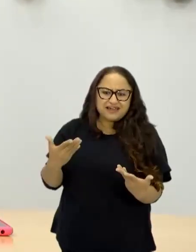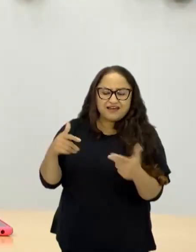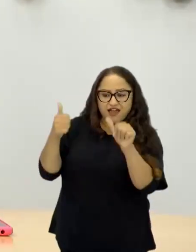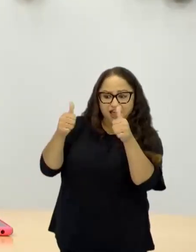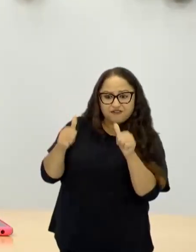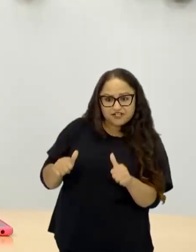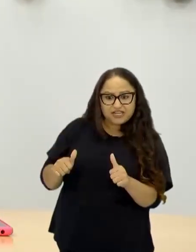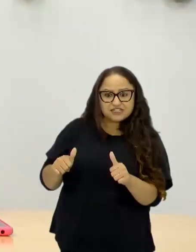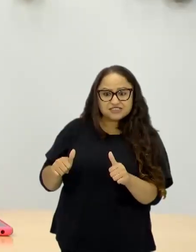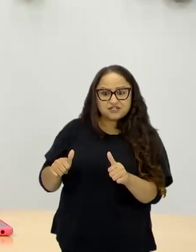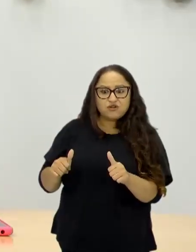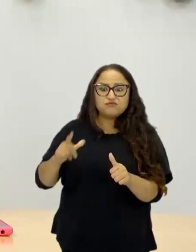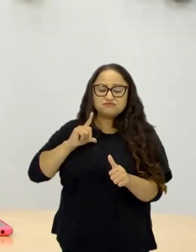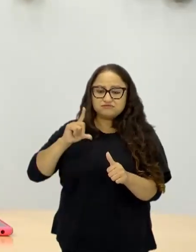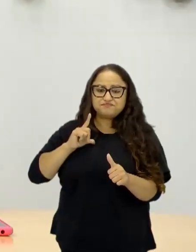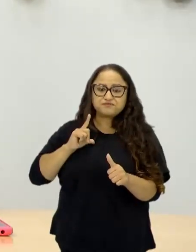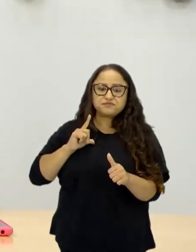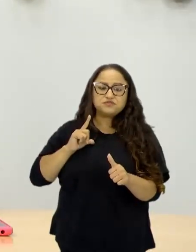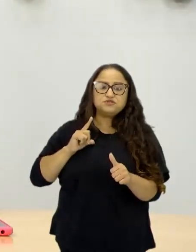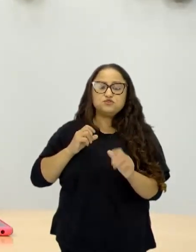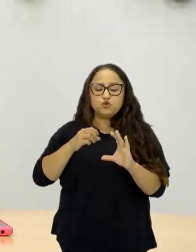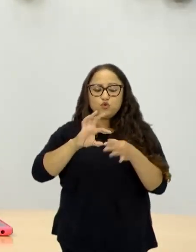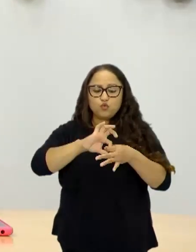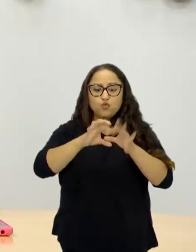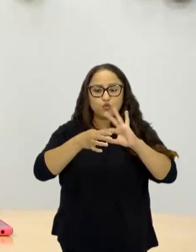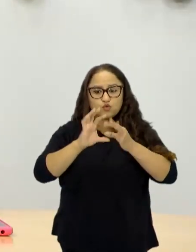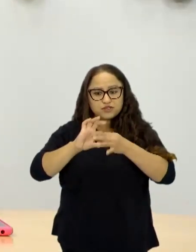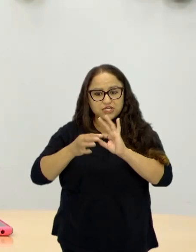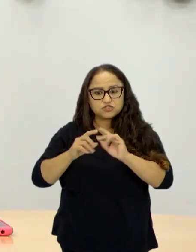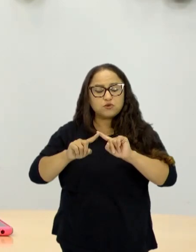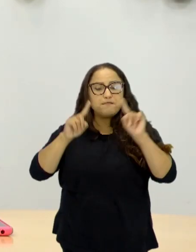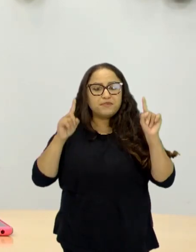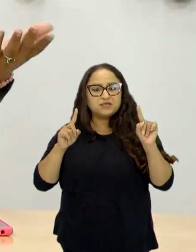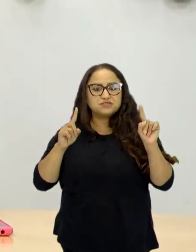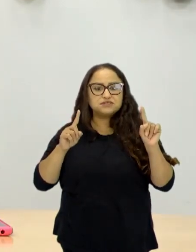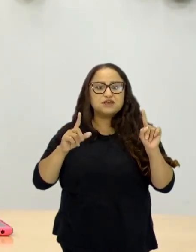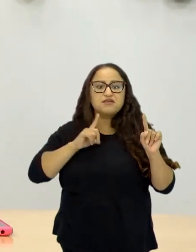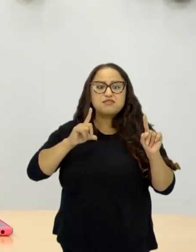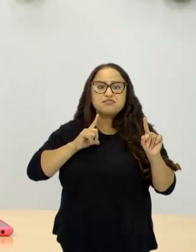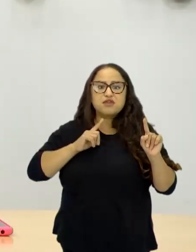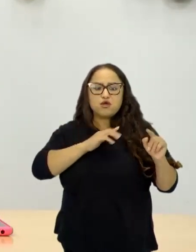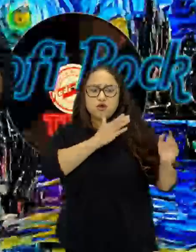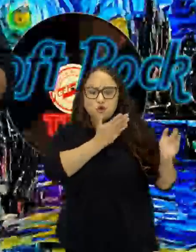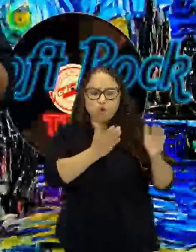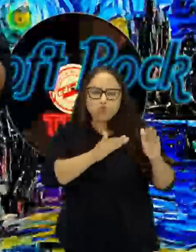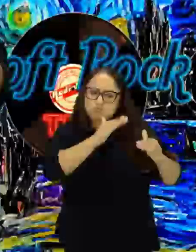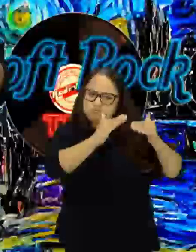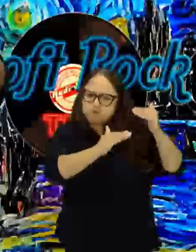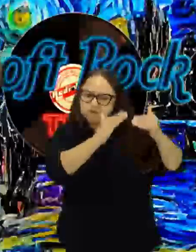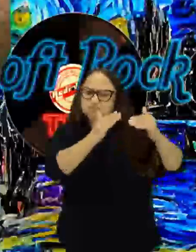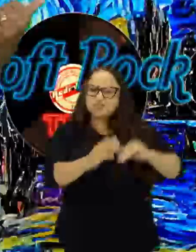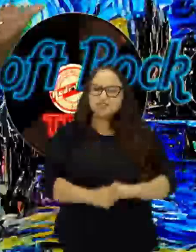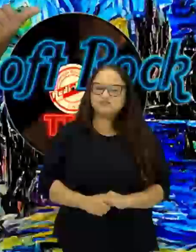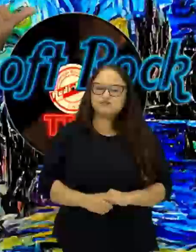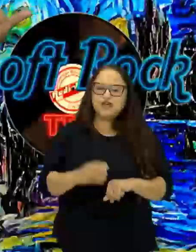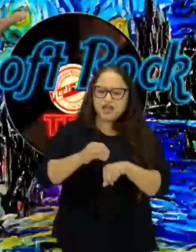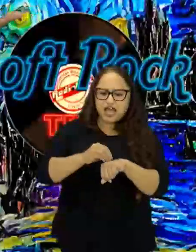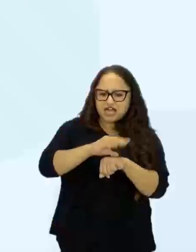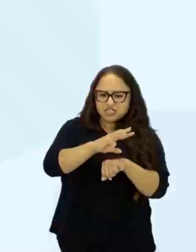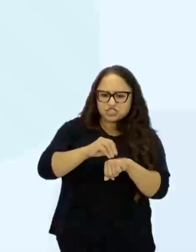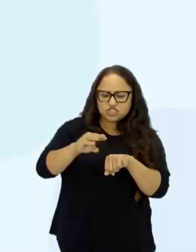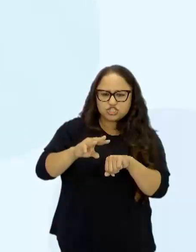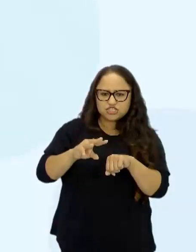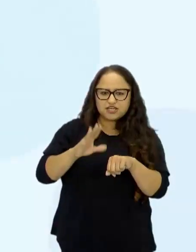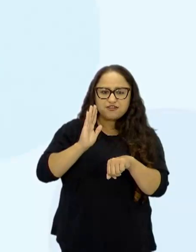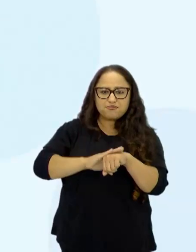depende do contexto, não é só, né, a nota, a menção, mas é todo o processo. Professor Mauro? Vamos lá. A sugestão do Mão na Massa,